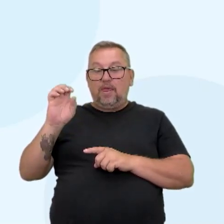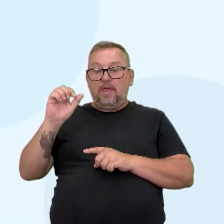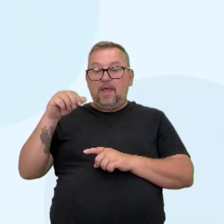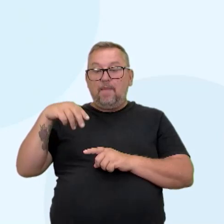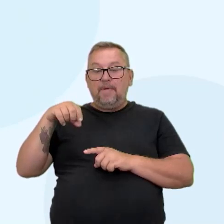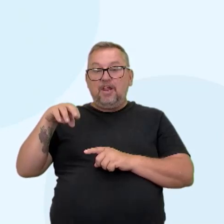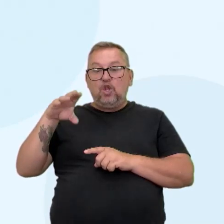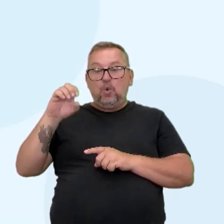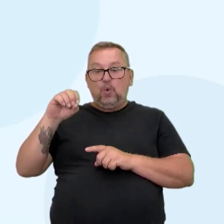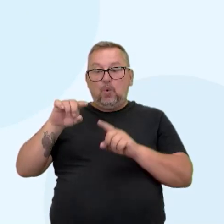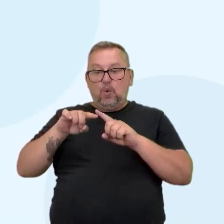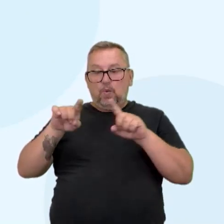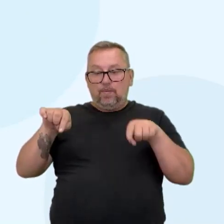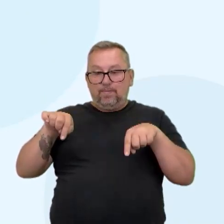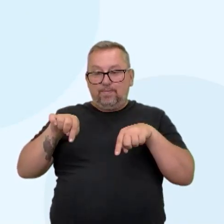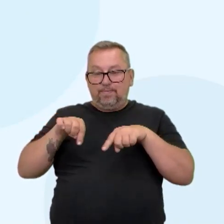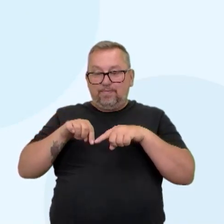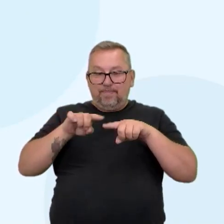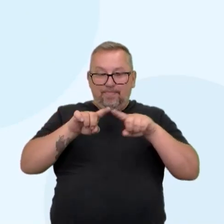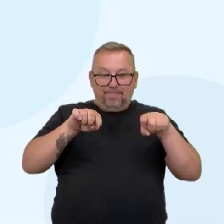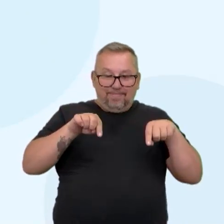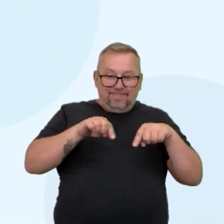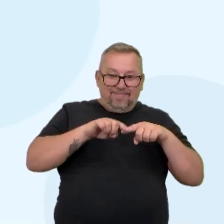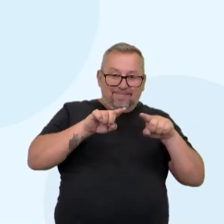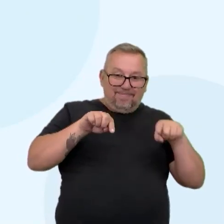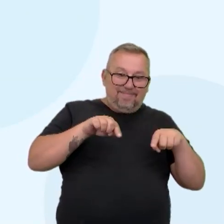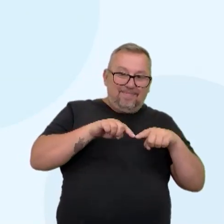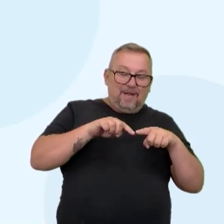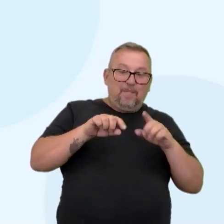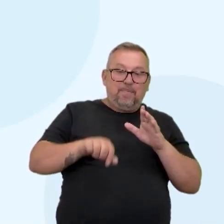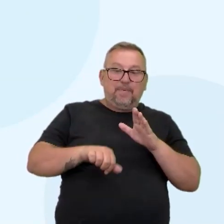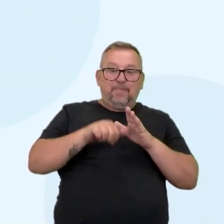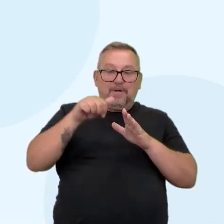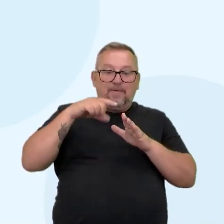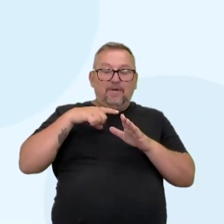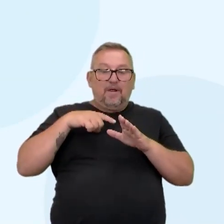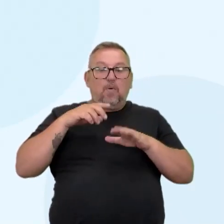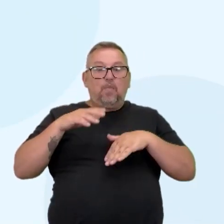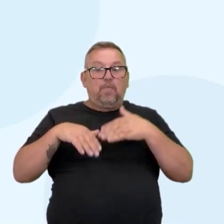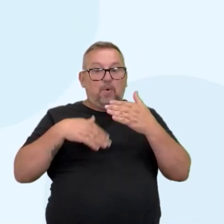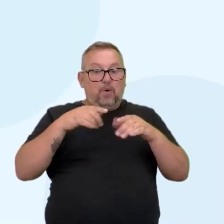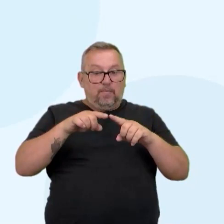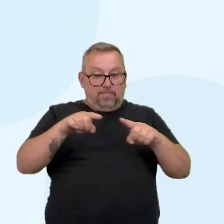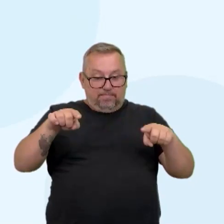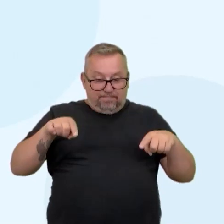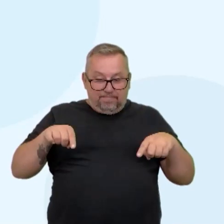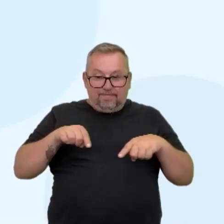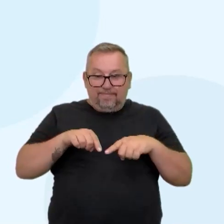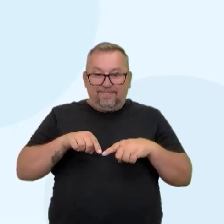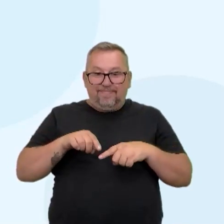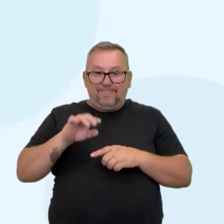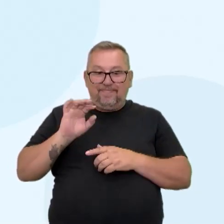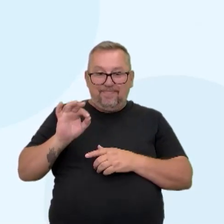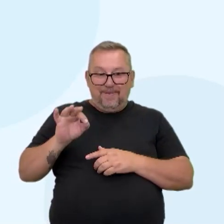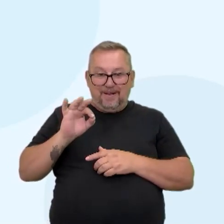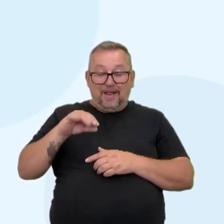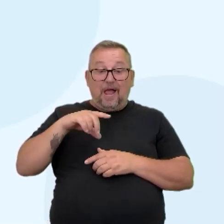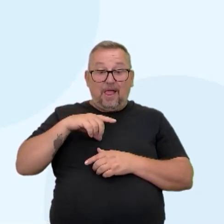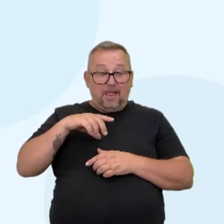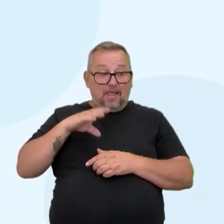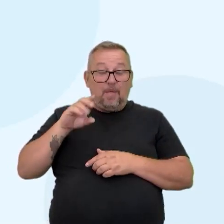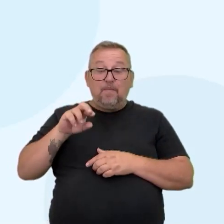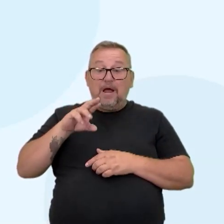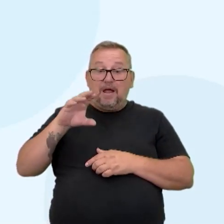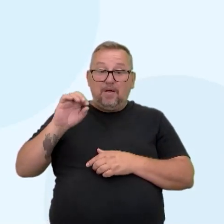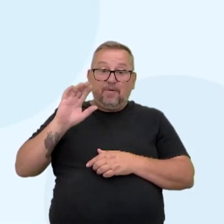loteamentos. Todo bairro não nasce do nada. Ele primeiro passa por um processo de loteamento. Há bairros que